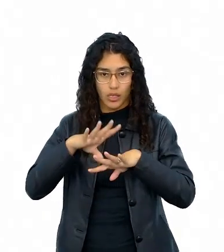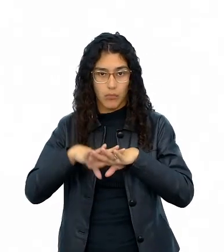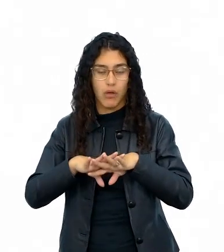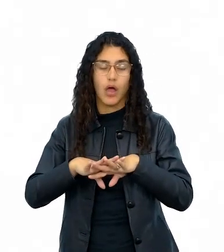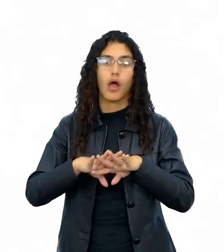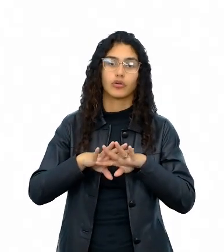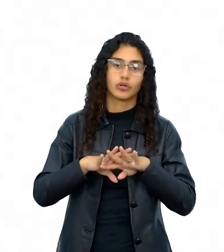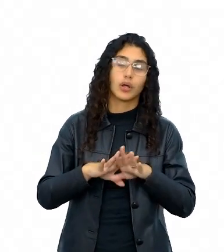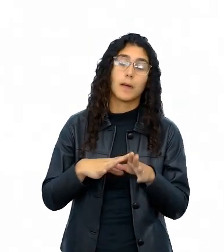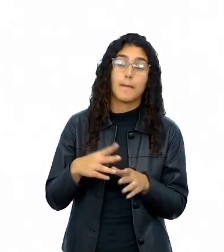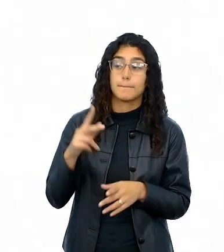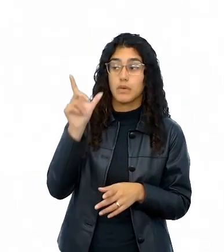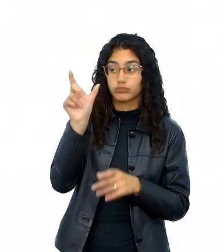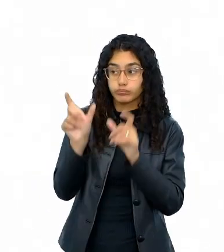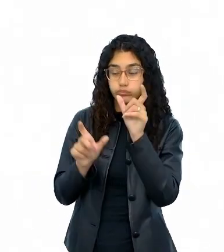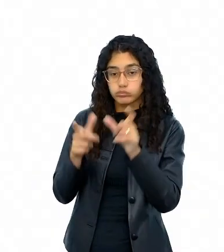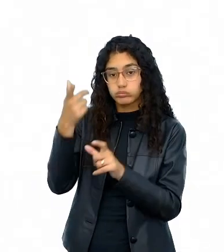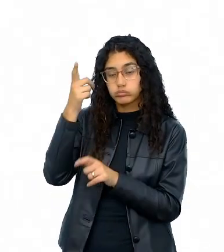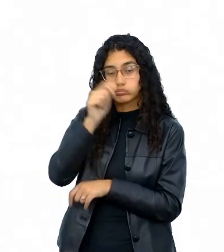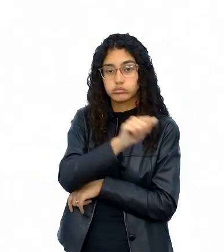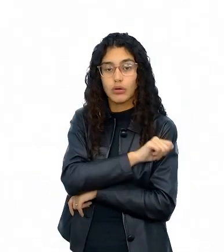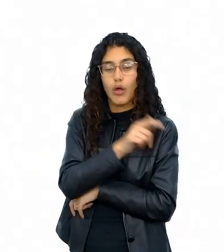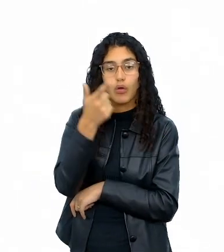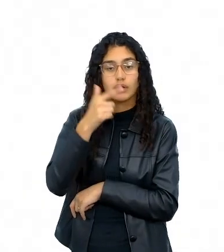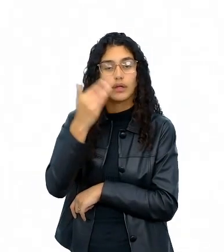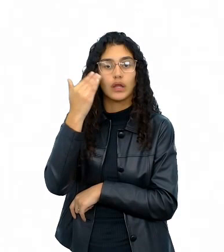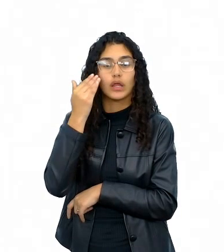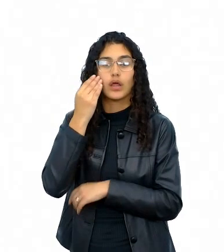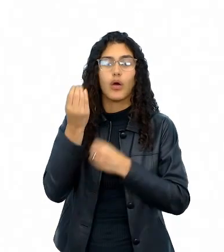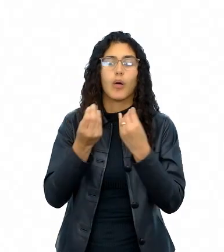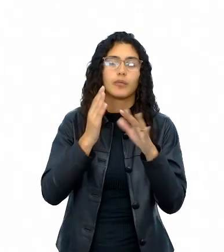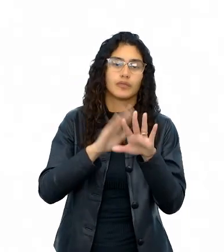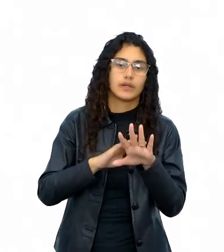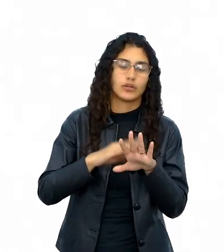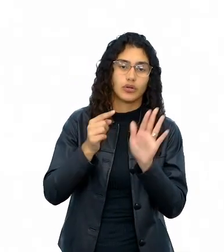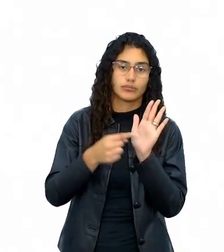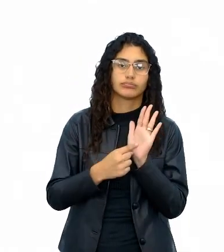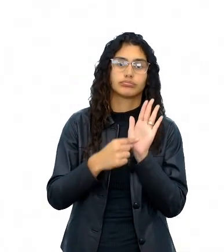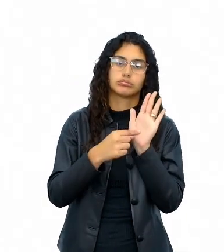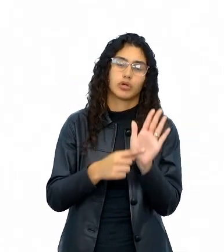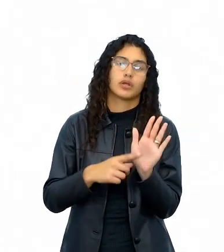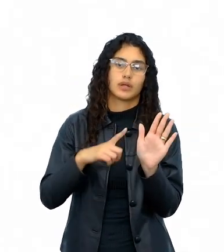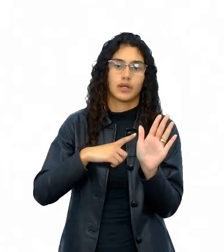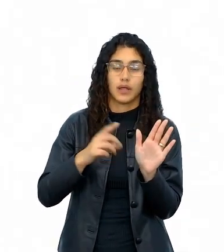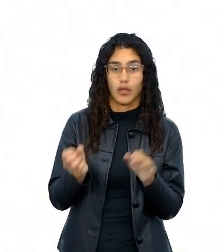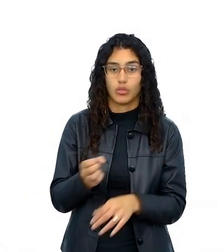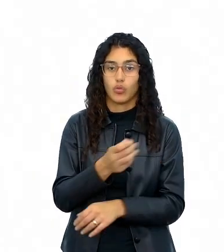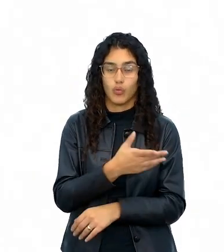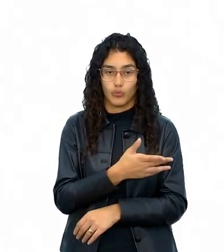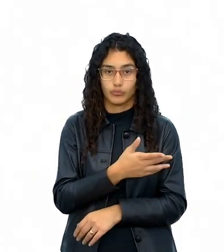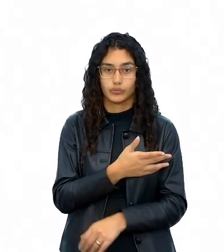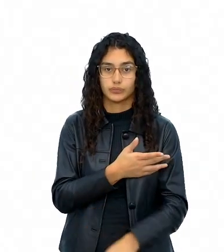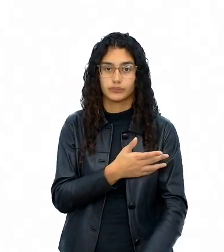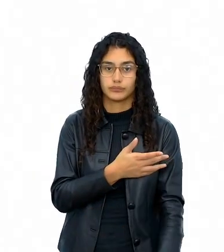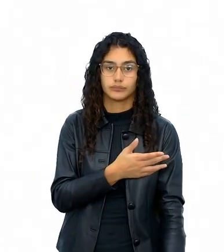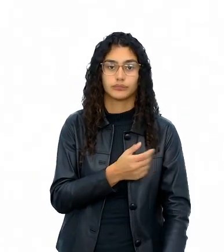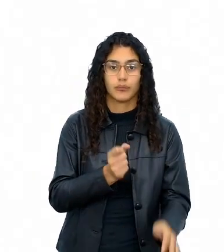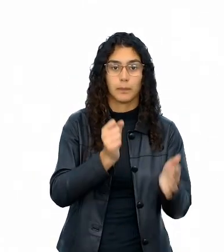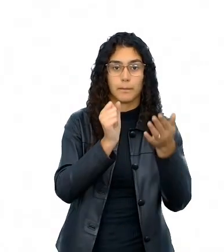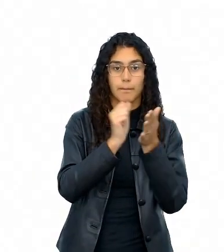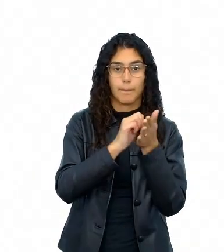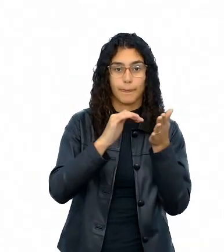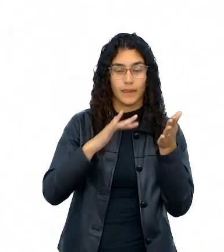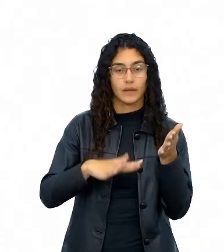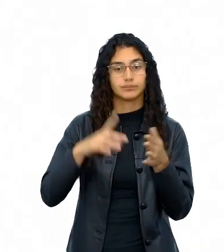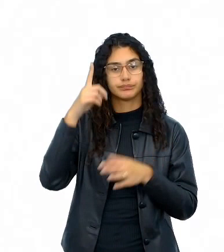matemática, tá? Para eles entenderem como que é, porque se a gente já oferece algo que é novo, numa atividade